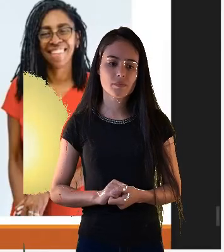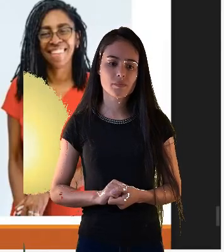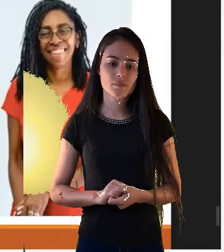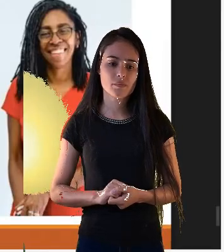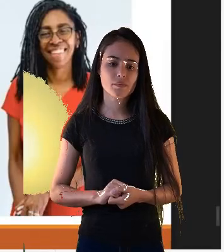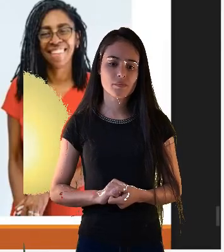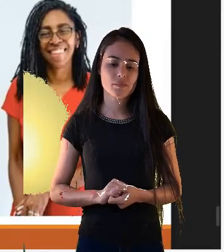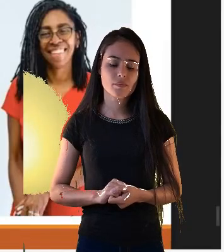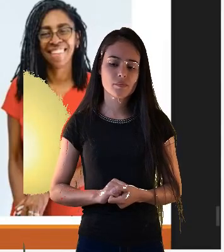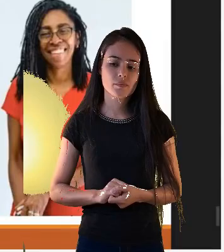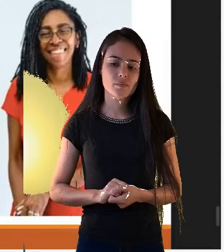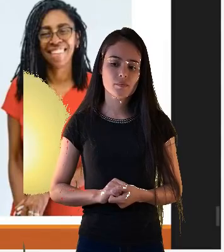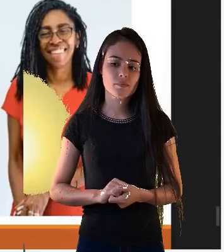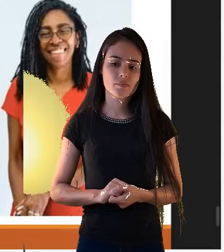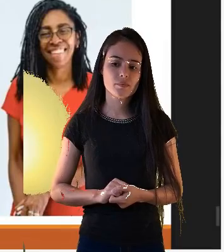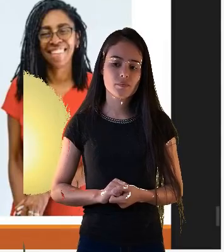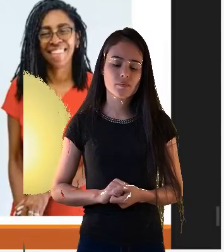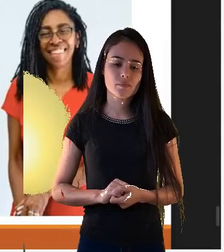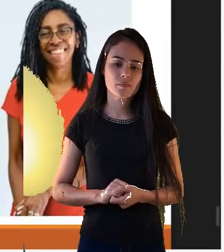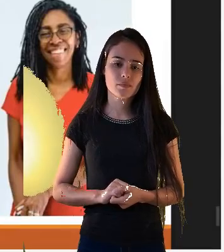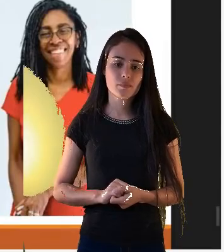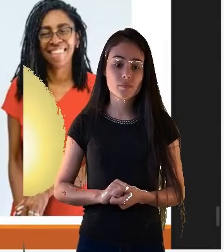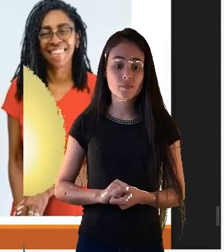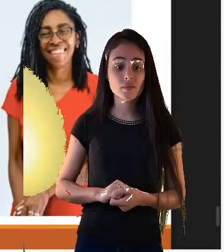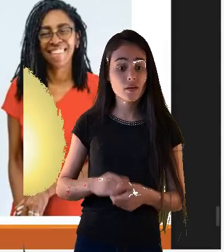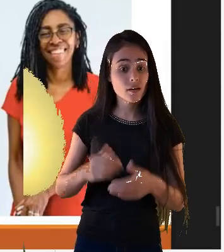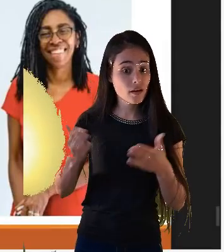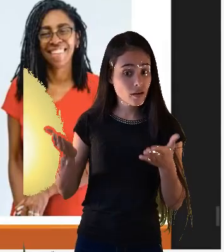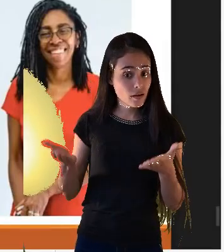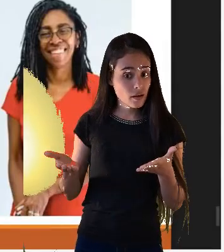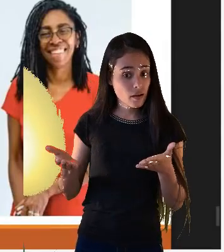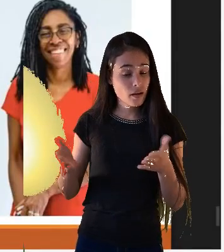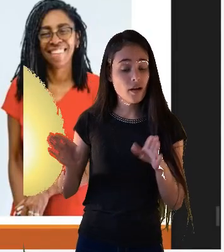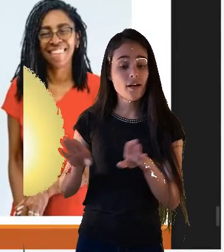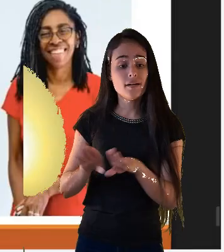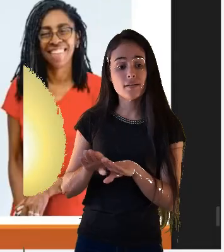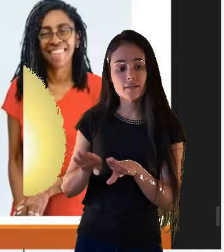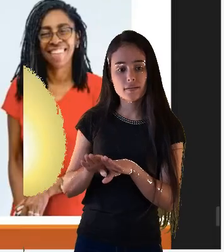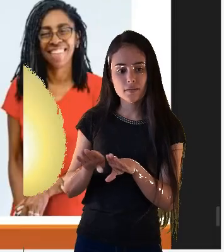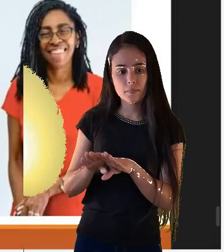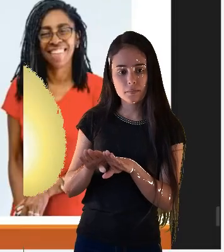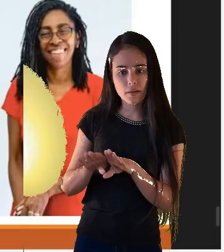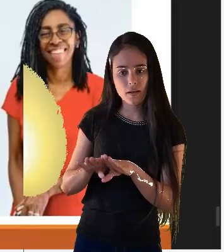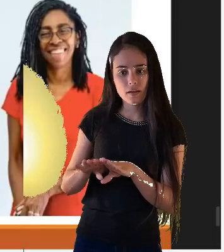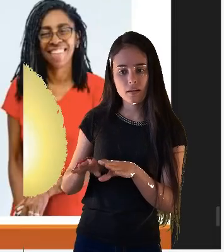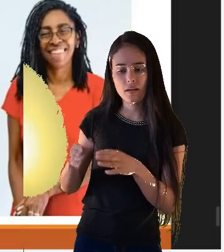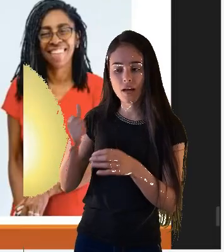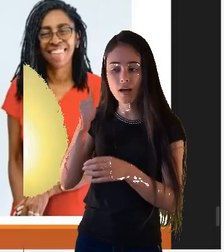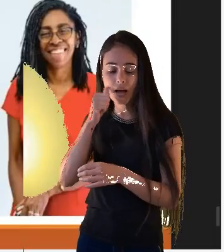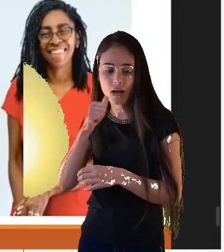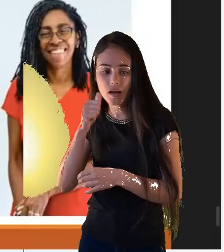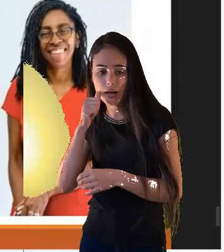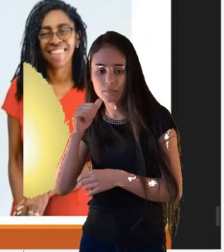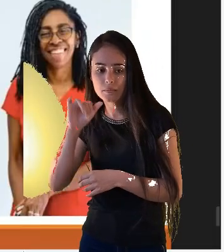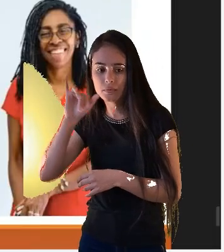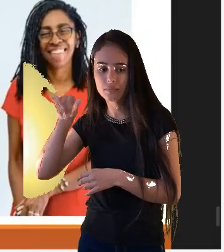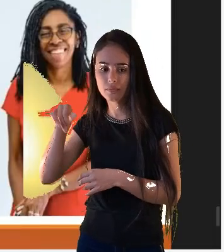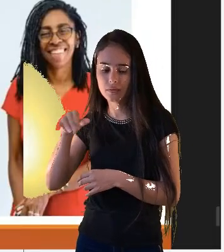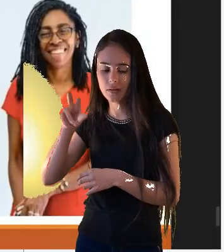né, que é médica, né, pesquisadora e ativista uma